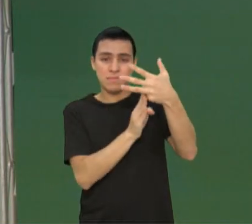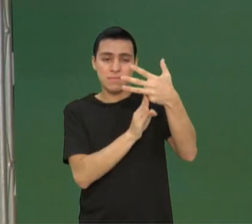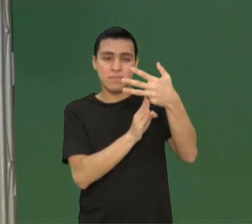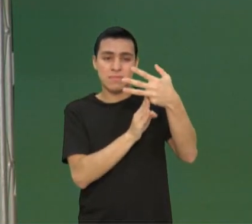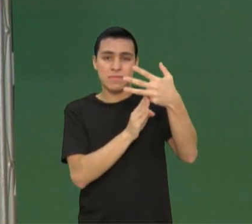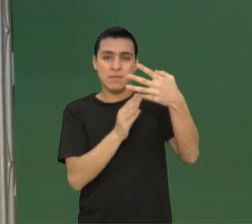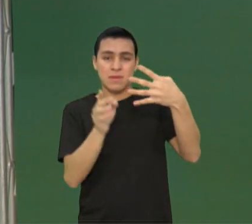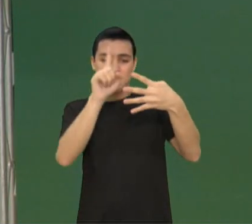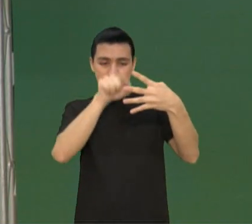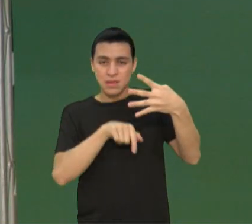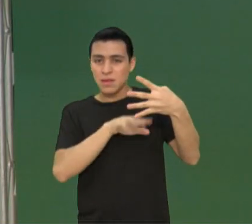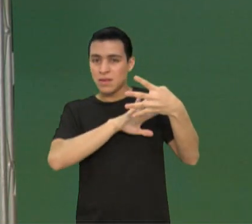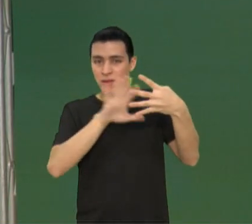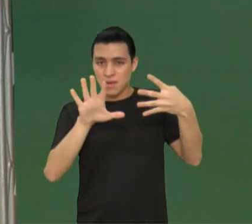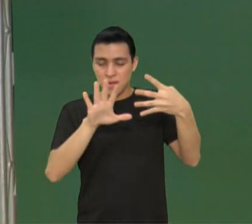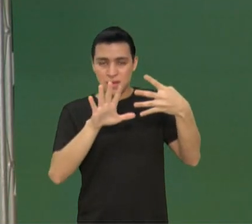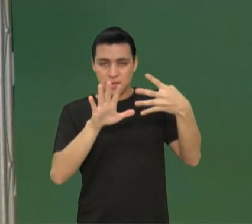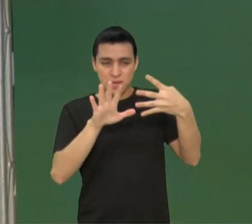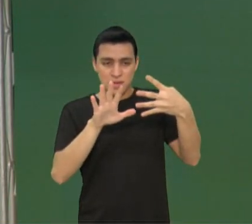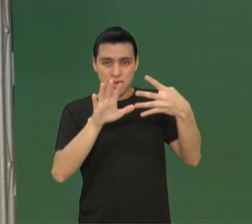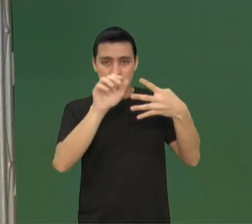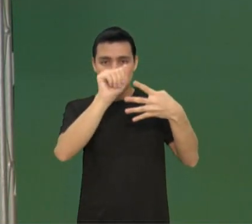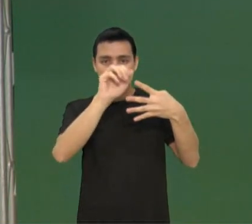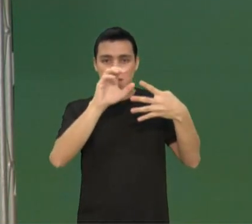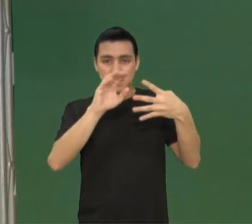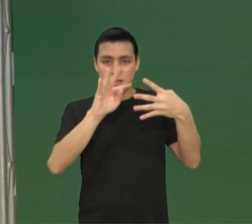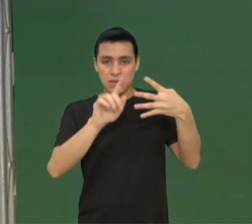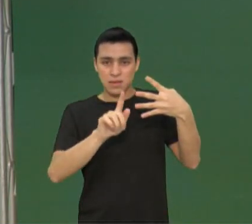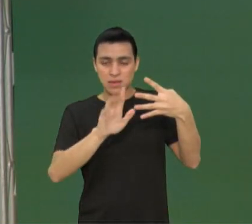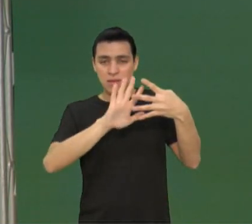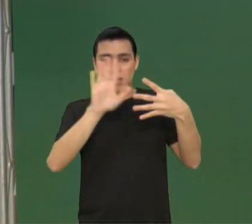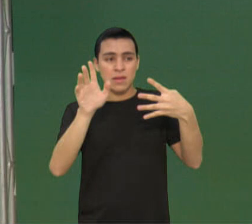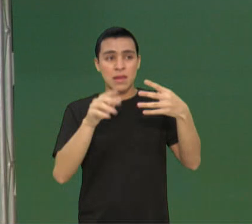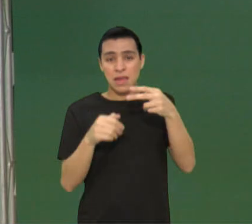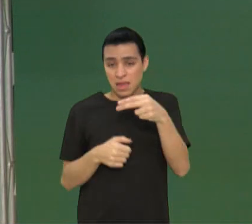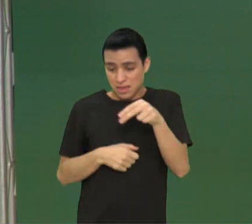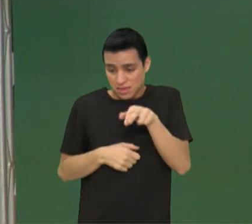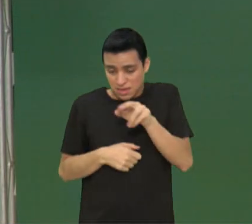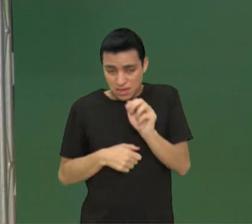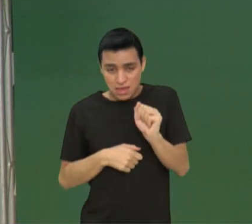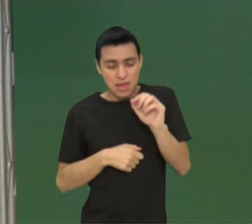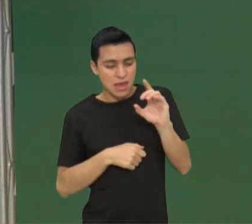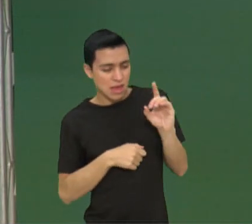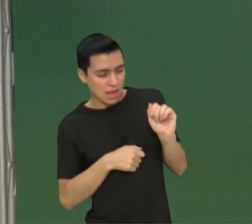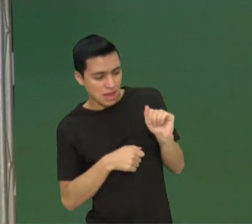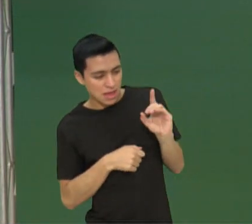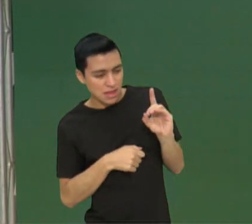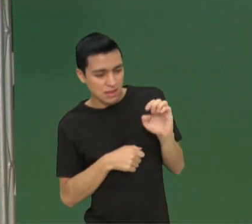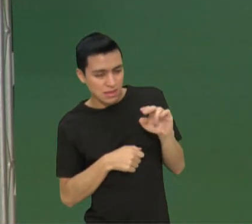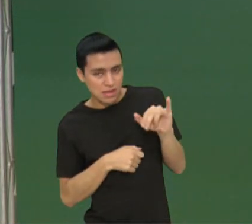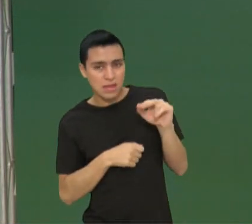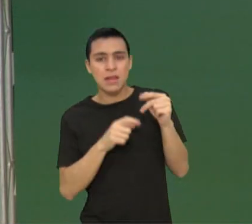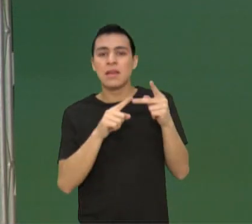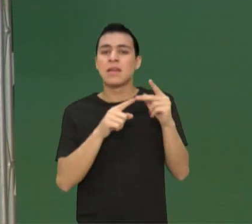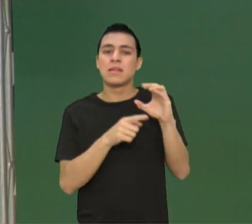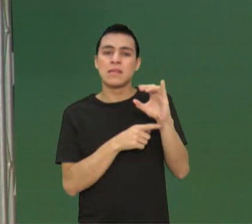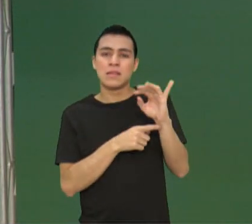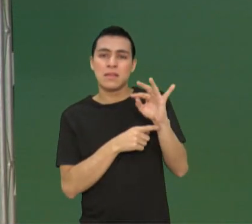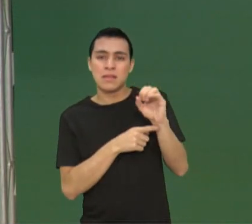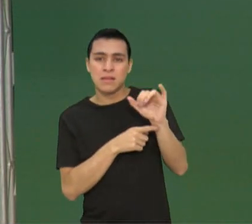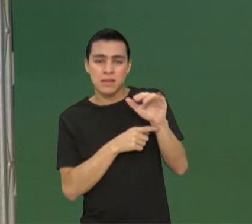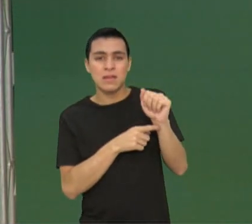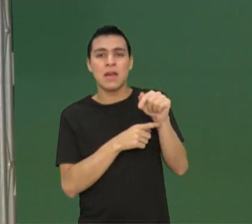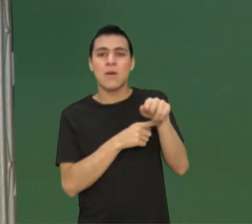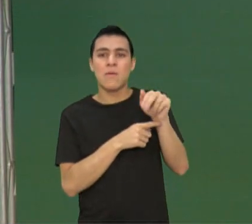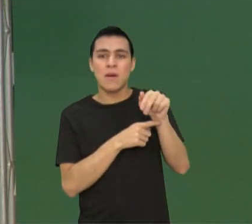A, T, C e G. No RNA, tem adenina, citosina,